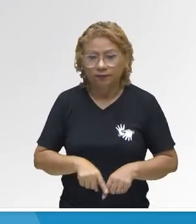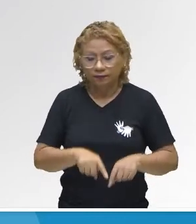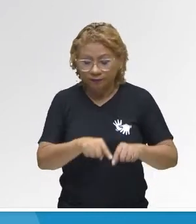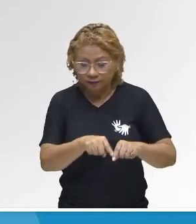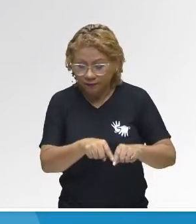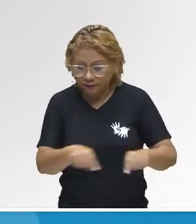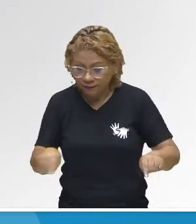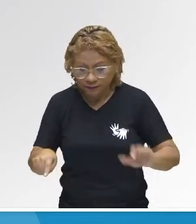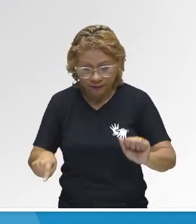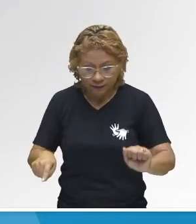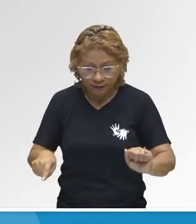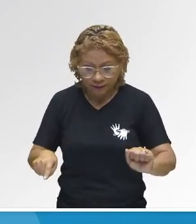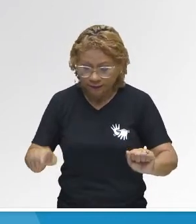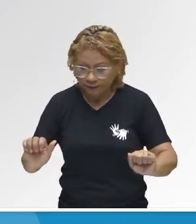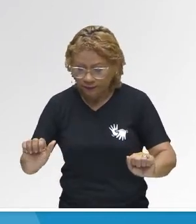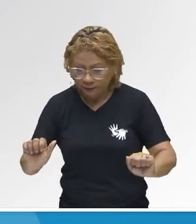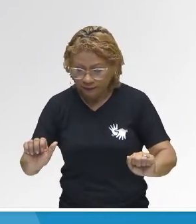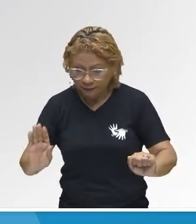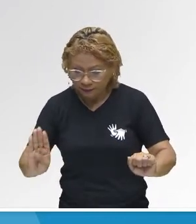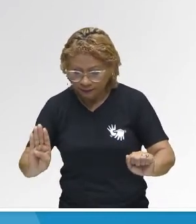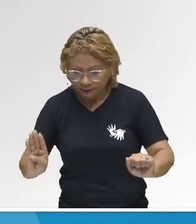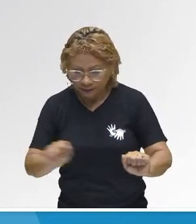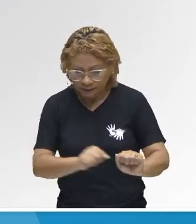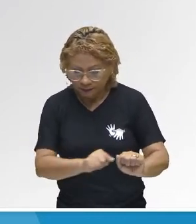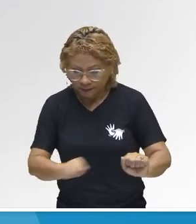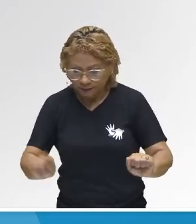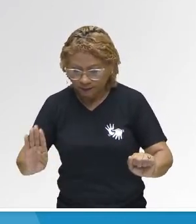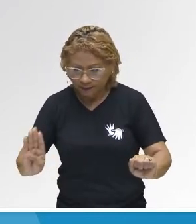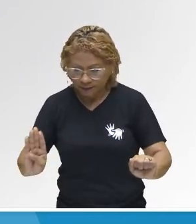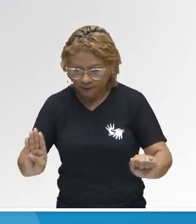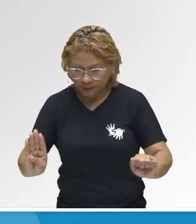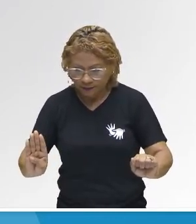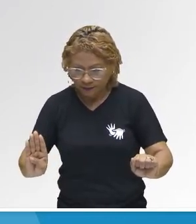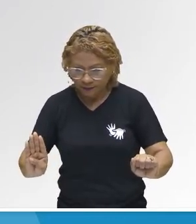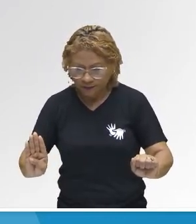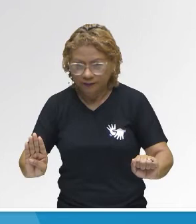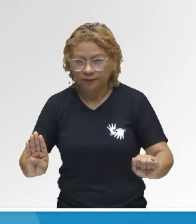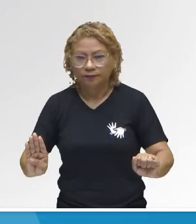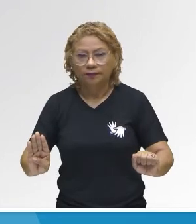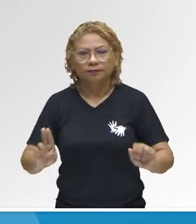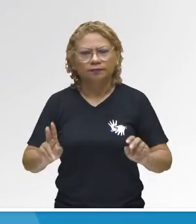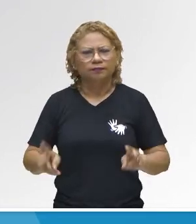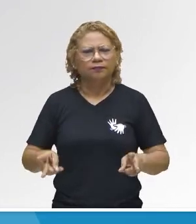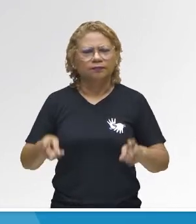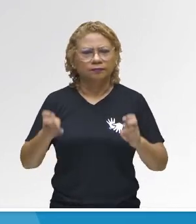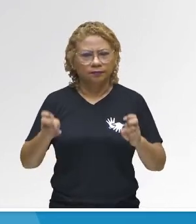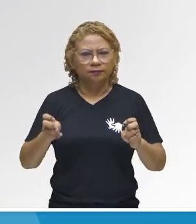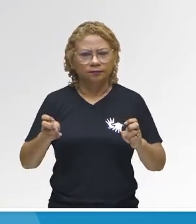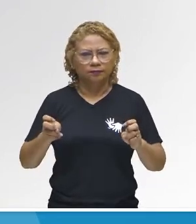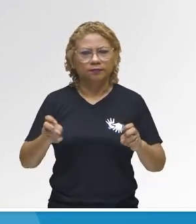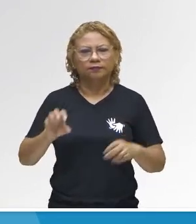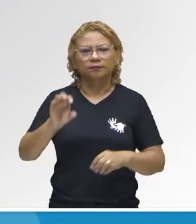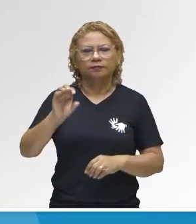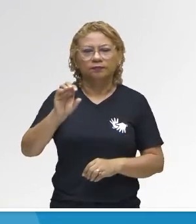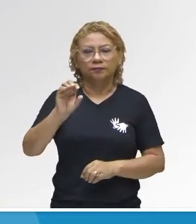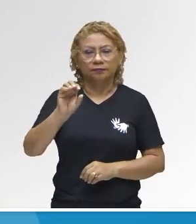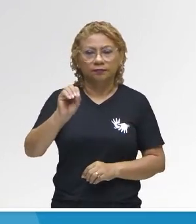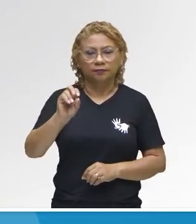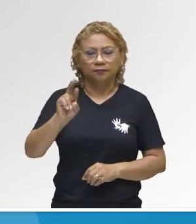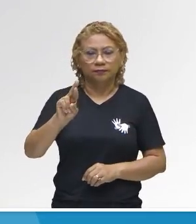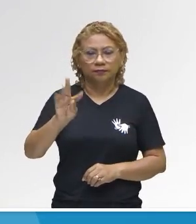Aqui, nesse segmento de reta, como ele é ortogonal ao plano